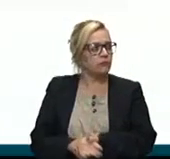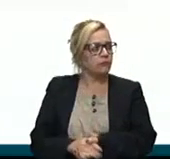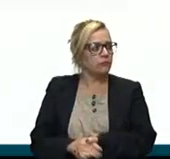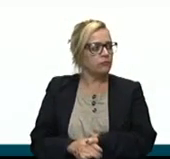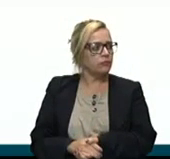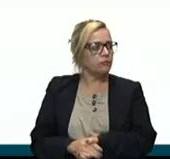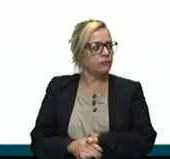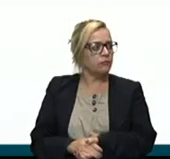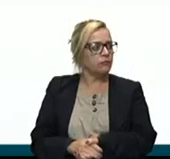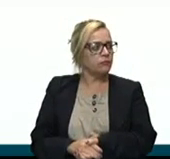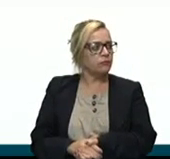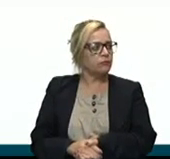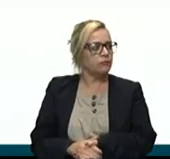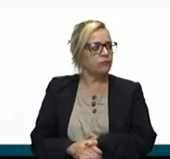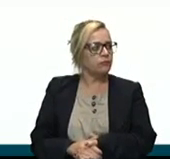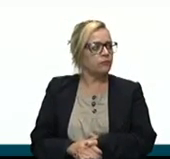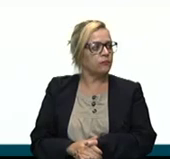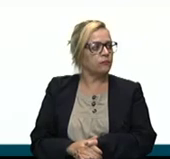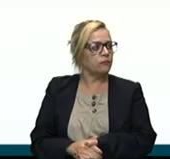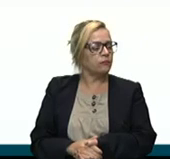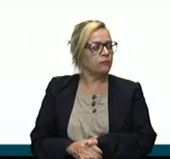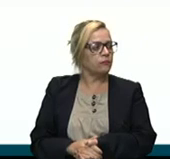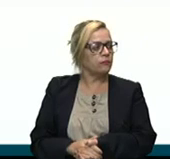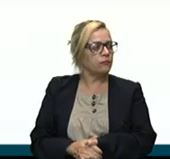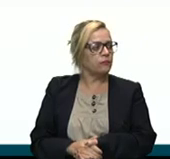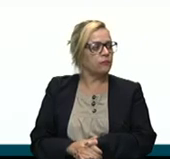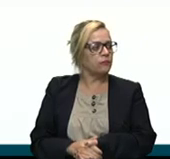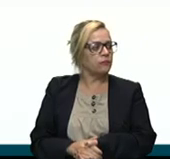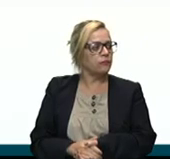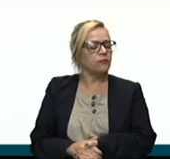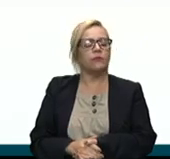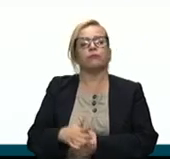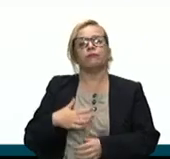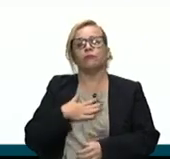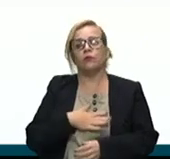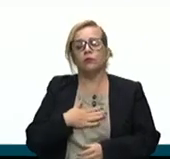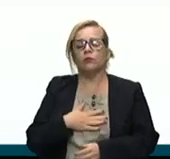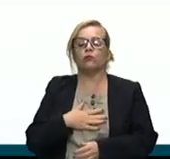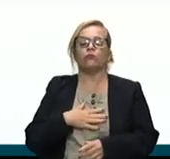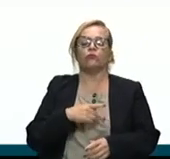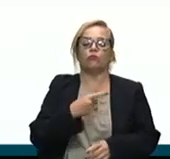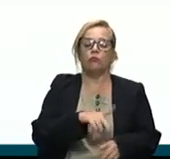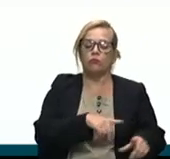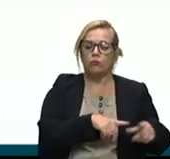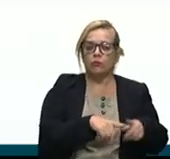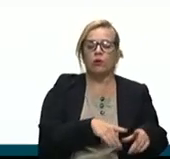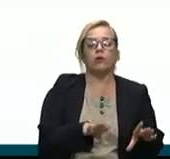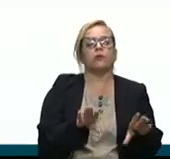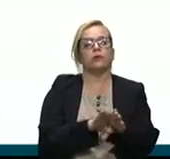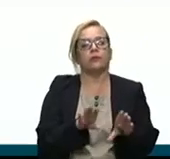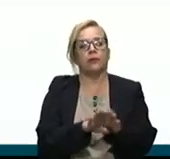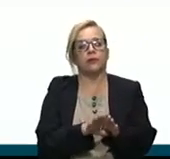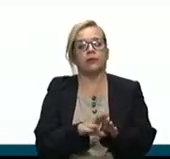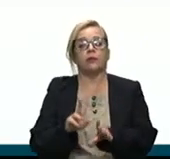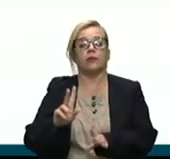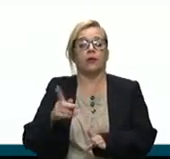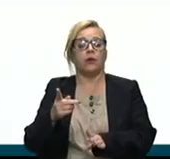de correlação linear entre as variáveis G, satisfação em relação às condições de trabalho, e a variável